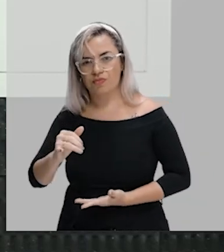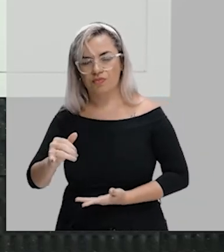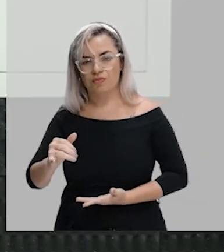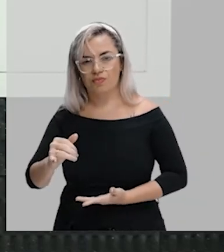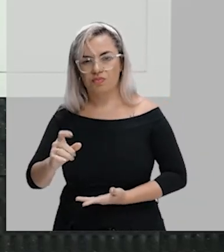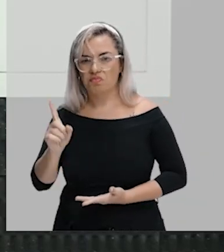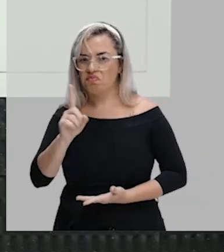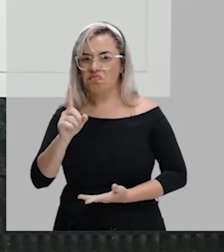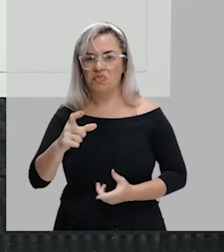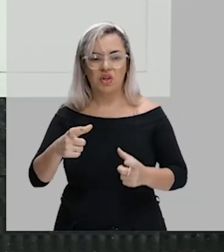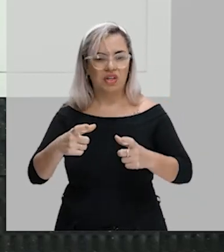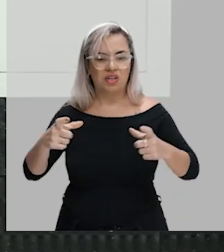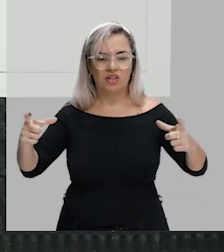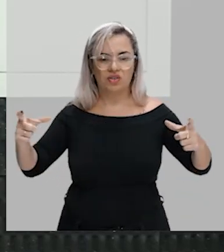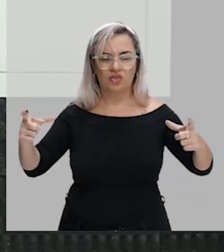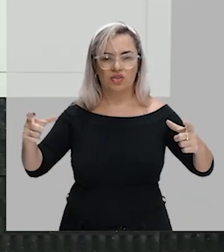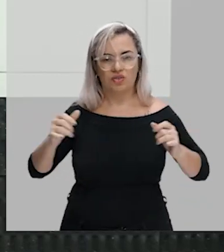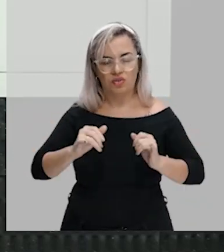que não é muito grande,